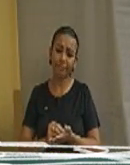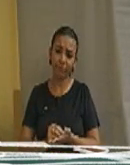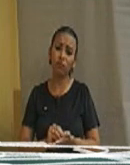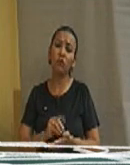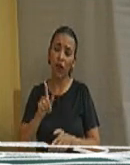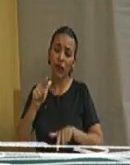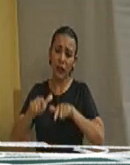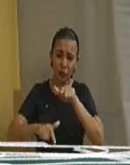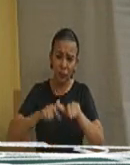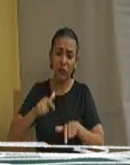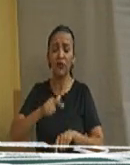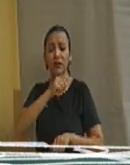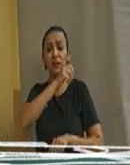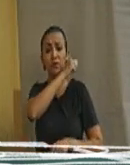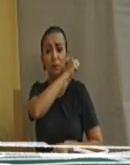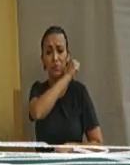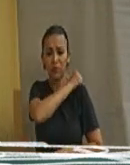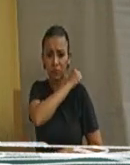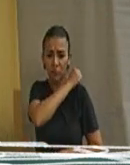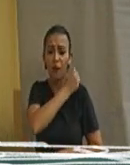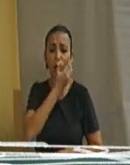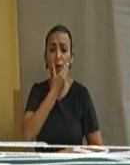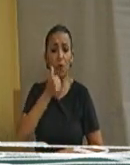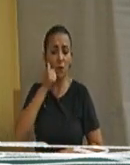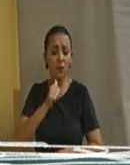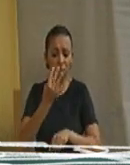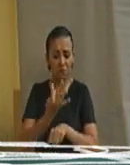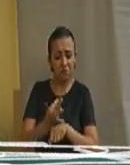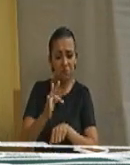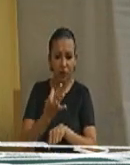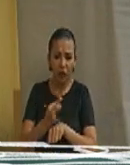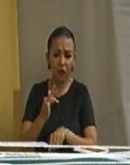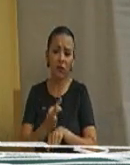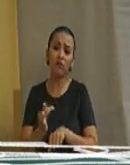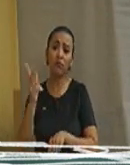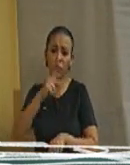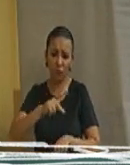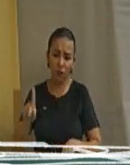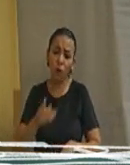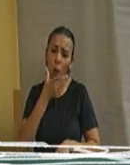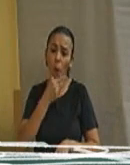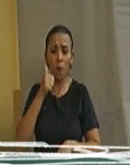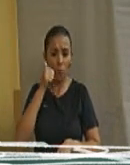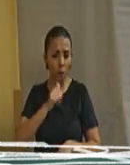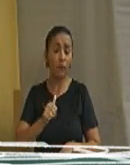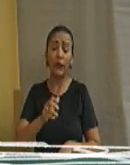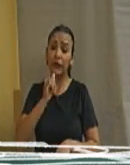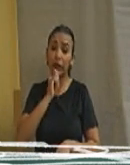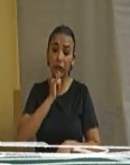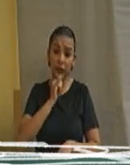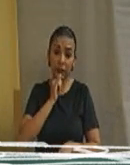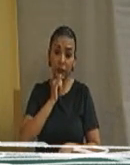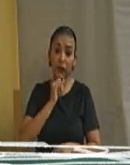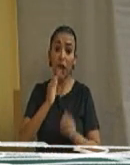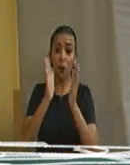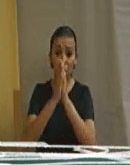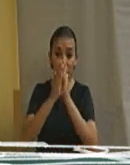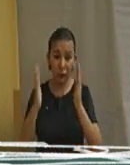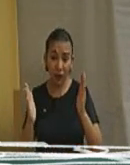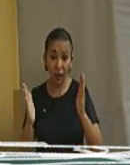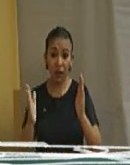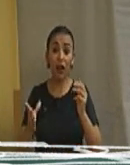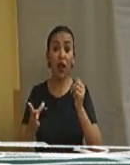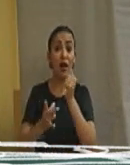FADIR, para os alunos, alunas, técnicos e técnicas, professoras e professores. Por exemplo, a biblioteca, a